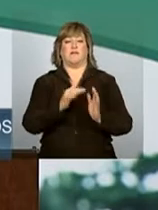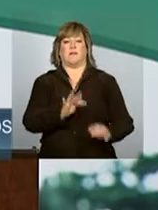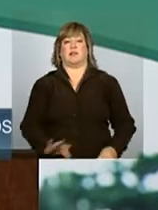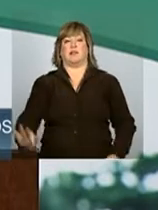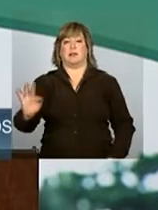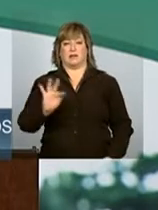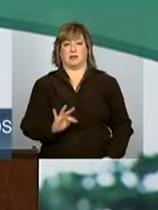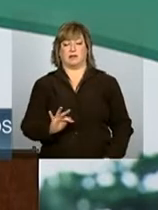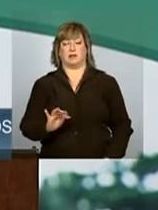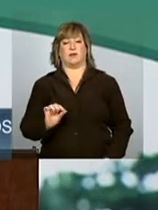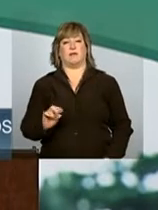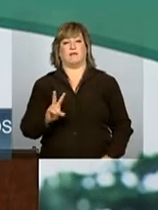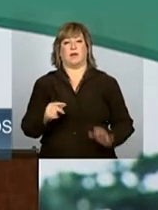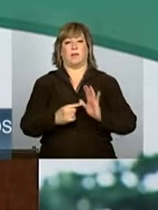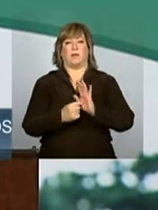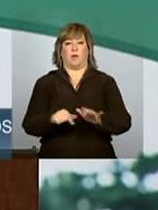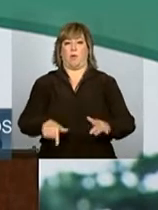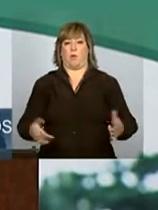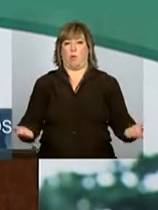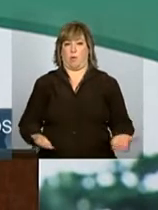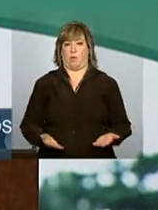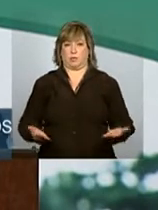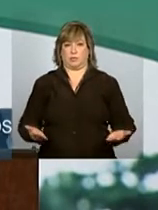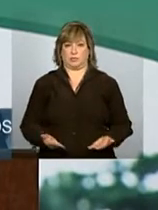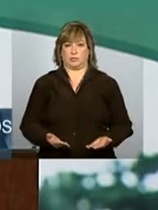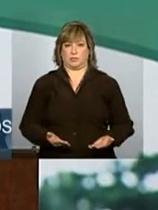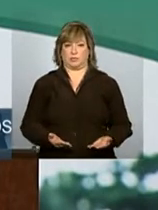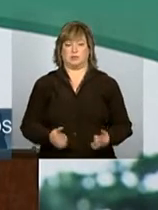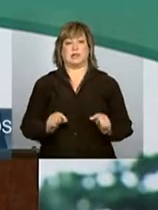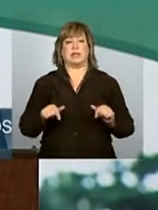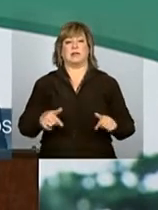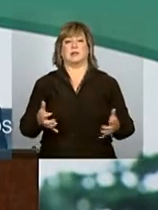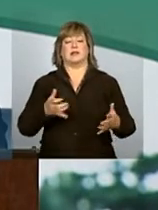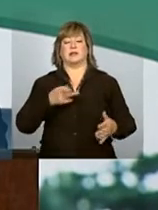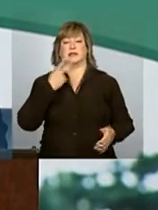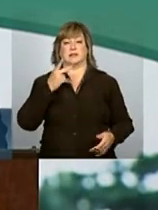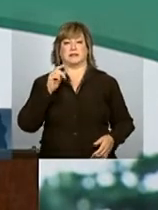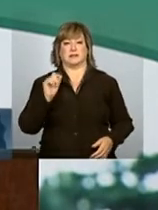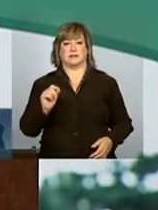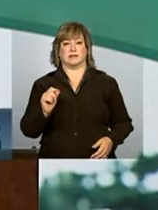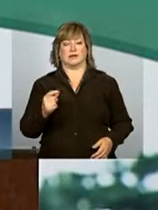que será apresentado aqui hoje, pois isso significa